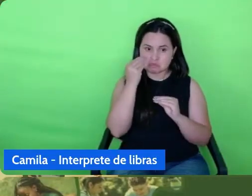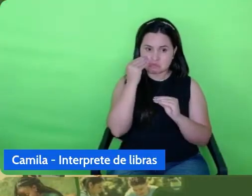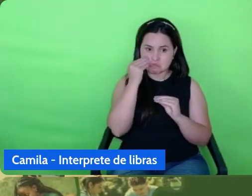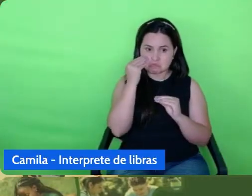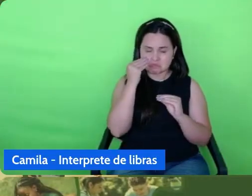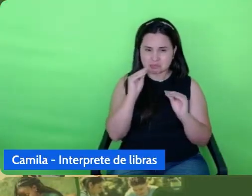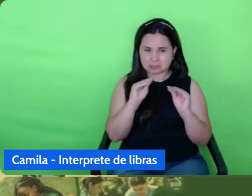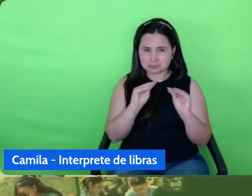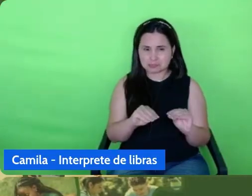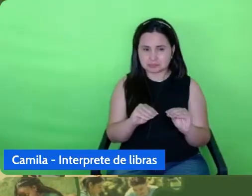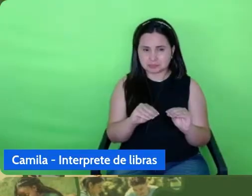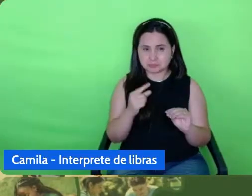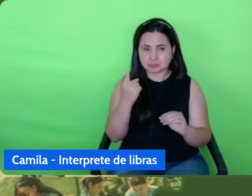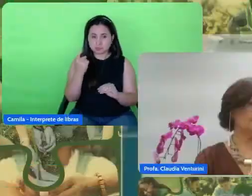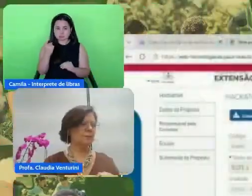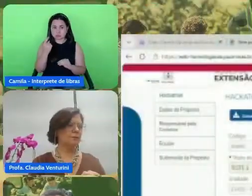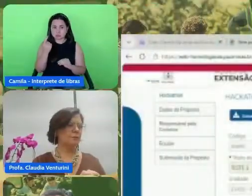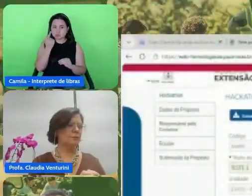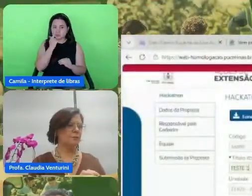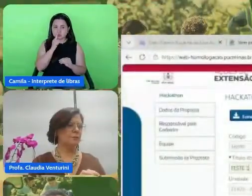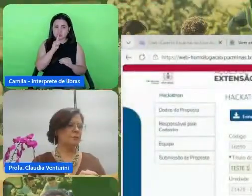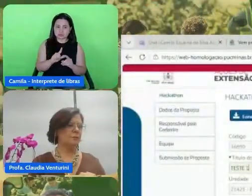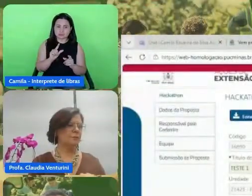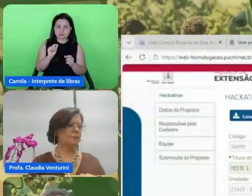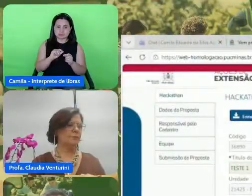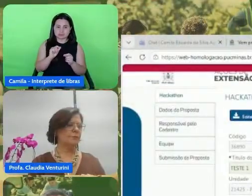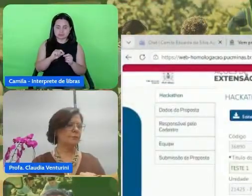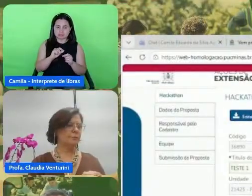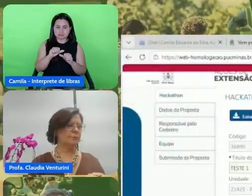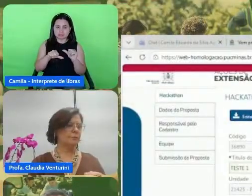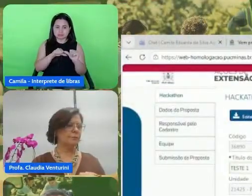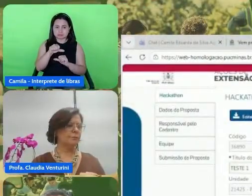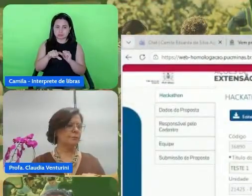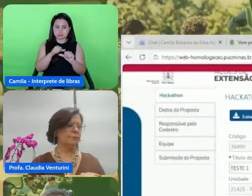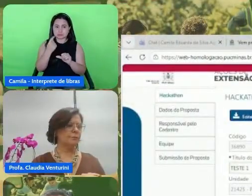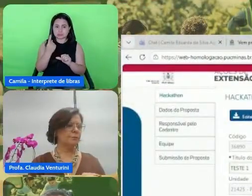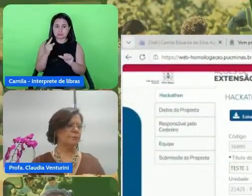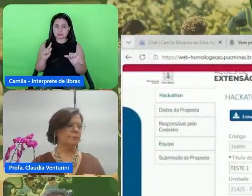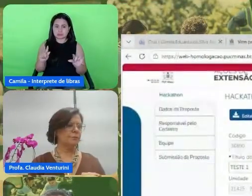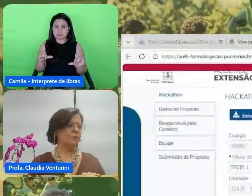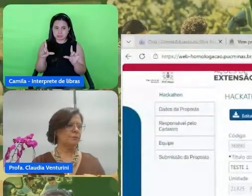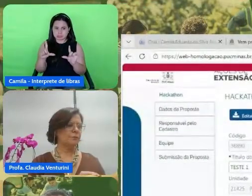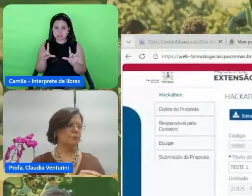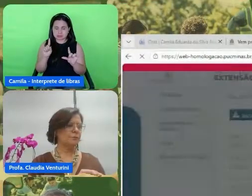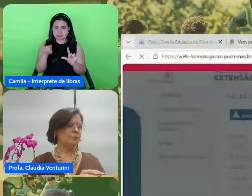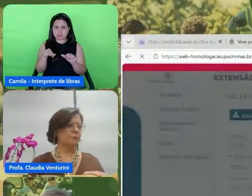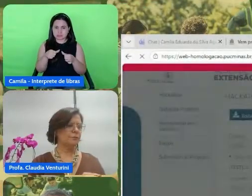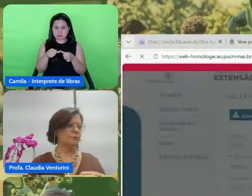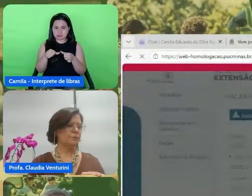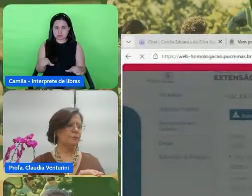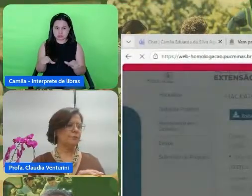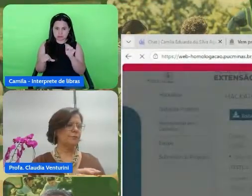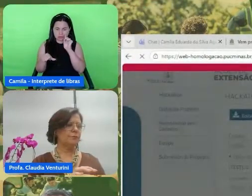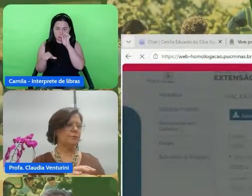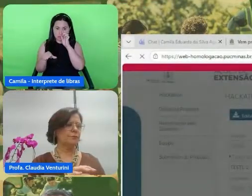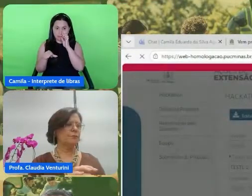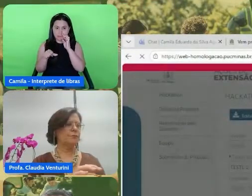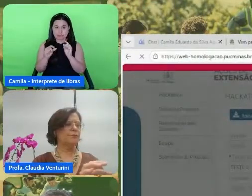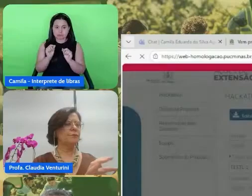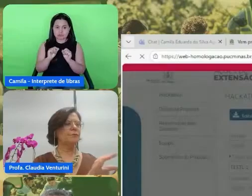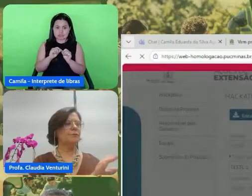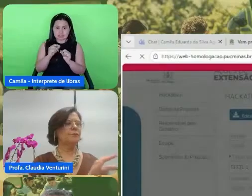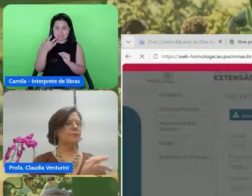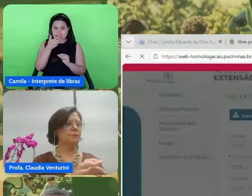e a única coisa que vocês conseguem realmente editar nessa primeira página, porque todo o resto é fixo, né? Vocês vão clicar em realizar o salvamento,